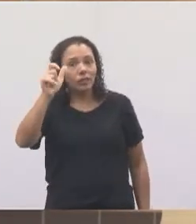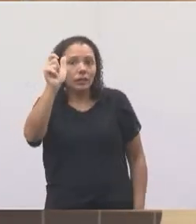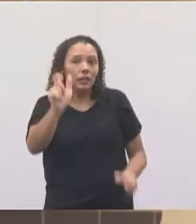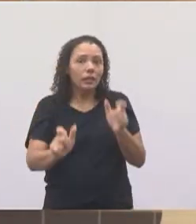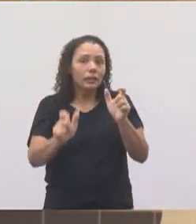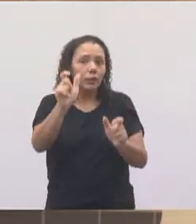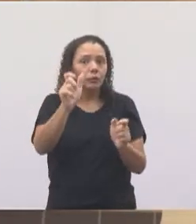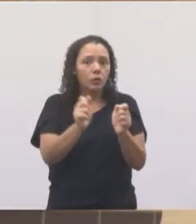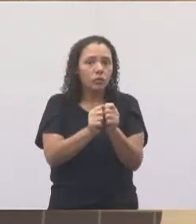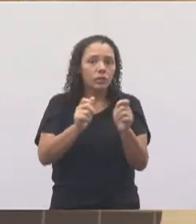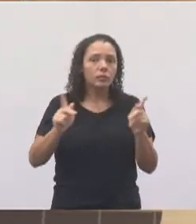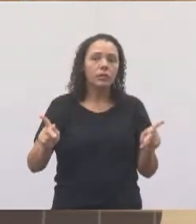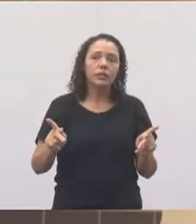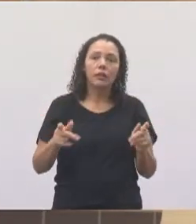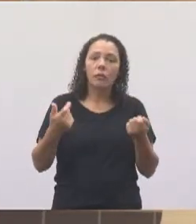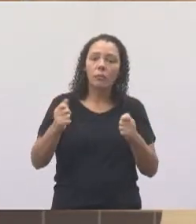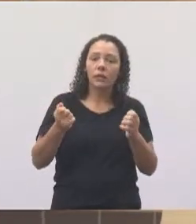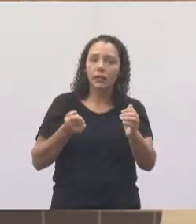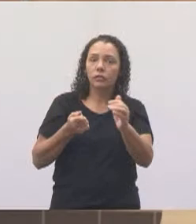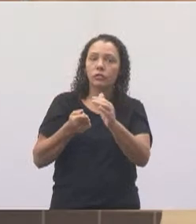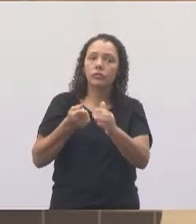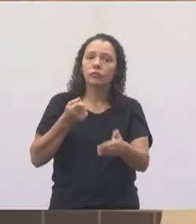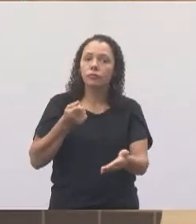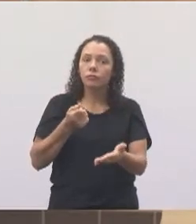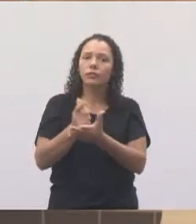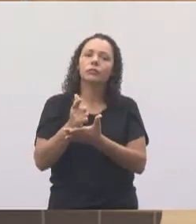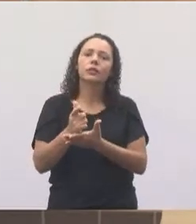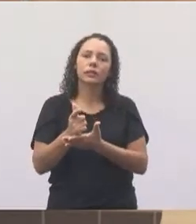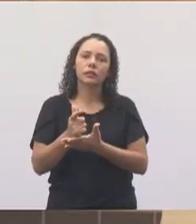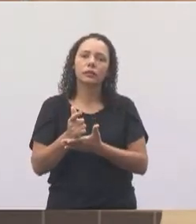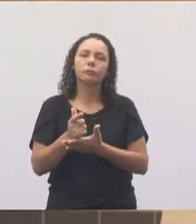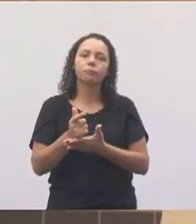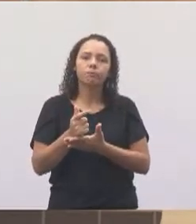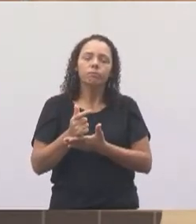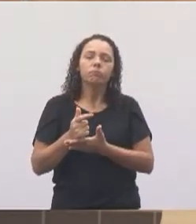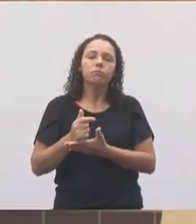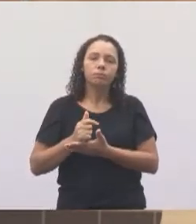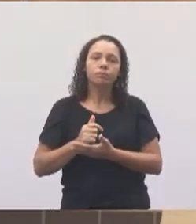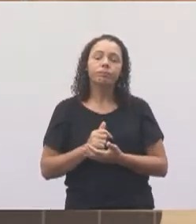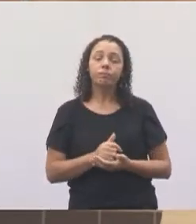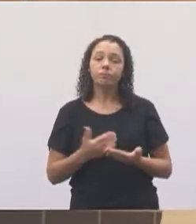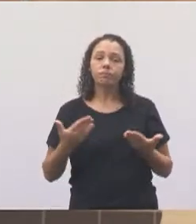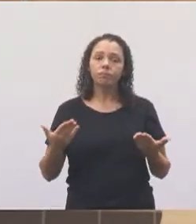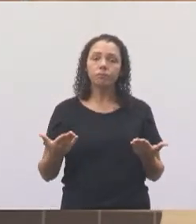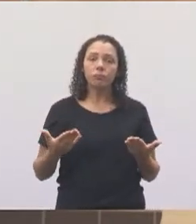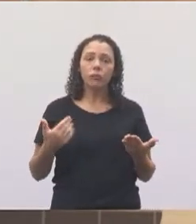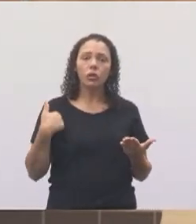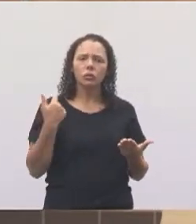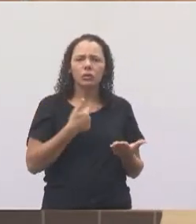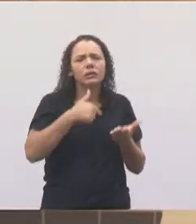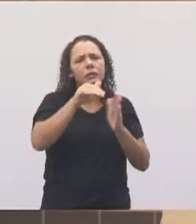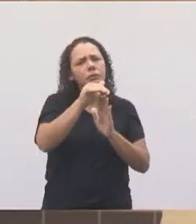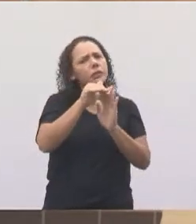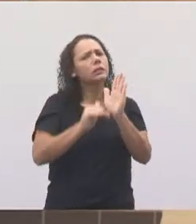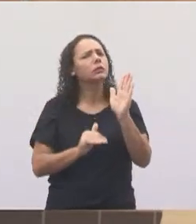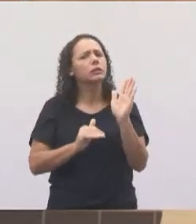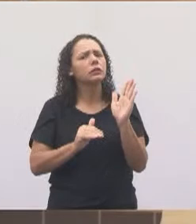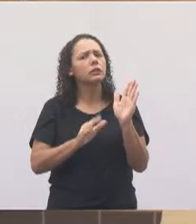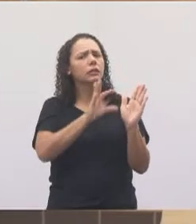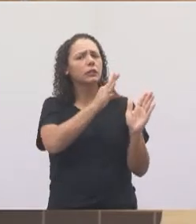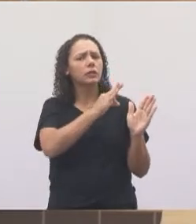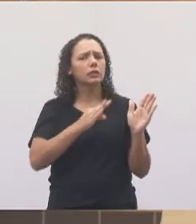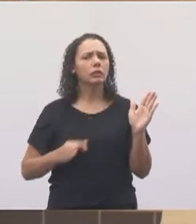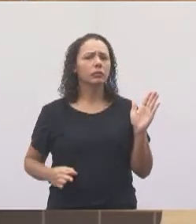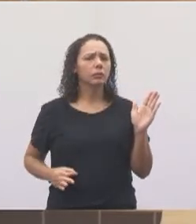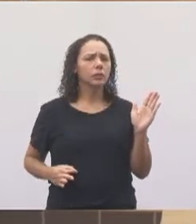dessa nefasta contribuição que está incidindo sobre os proventos de aposentadoria. Ora, nós estamos reduzindo aqui a cota